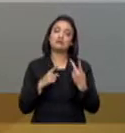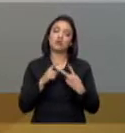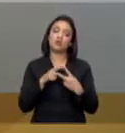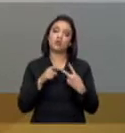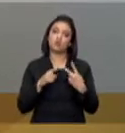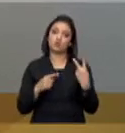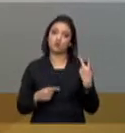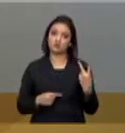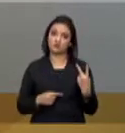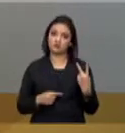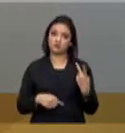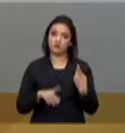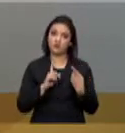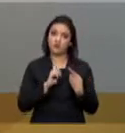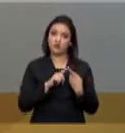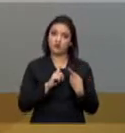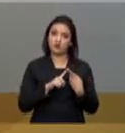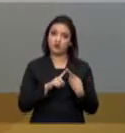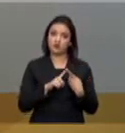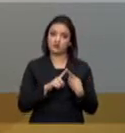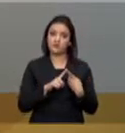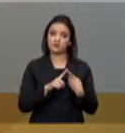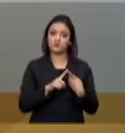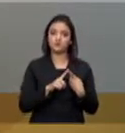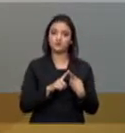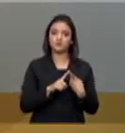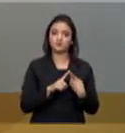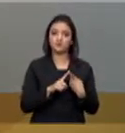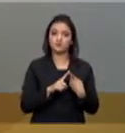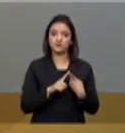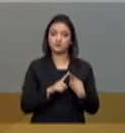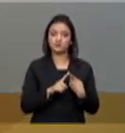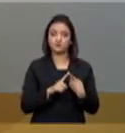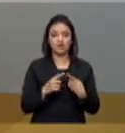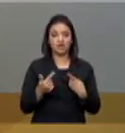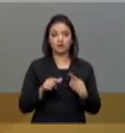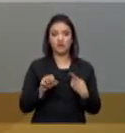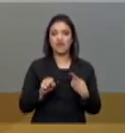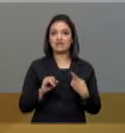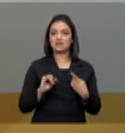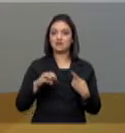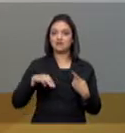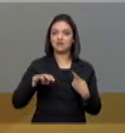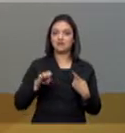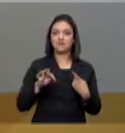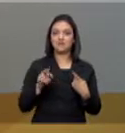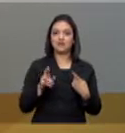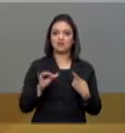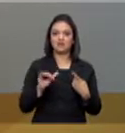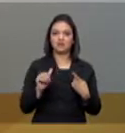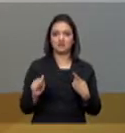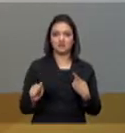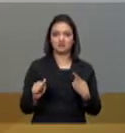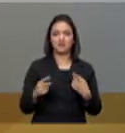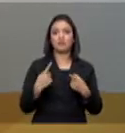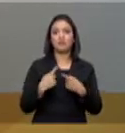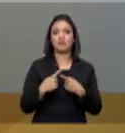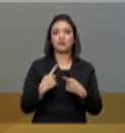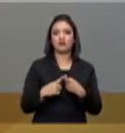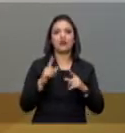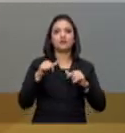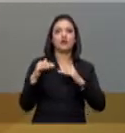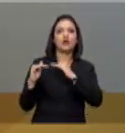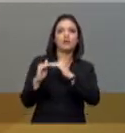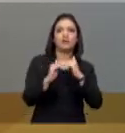República. Primeiro, não há simetria porque é uma singularidade da situação desses dois conselhos de